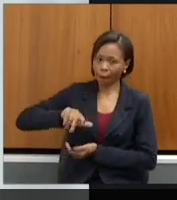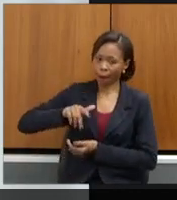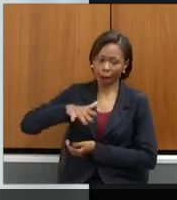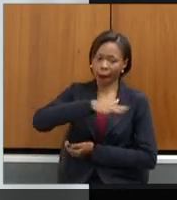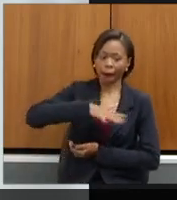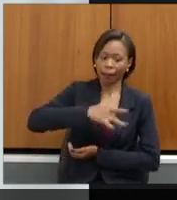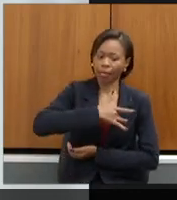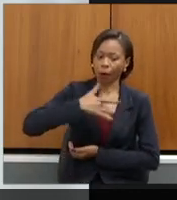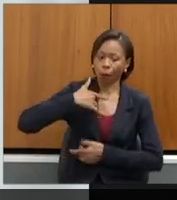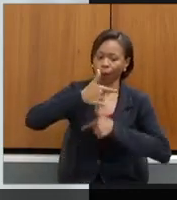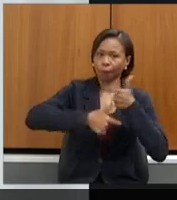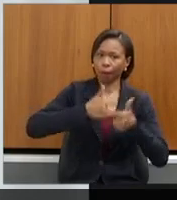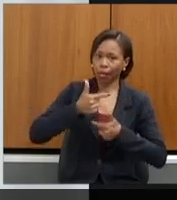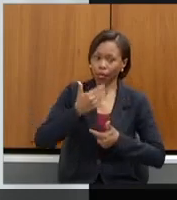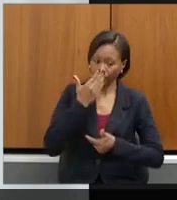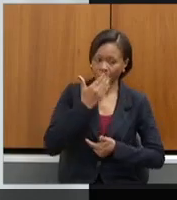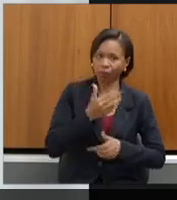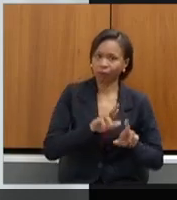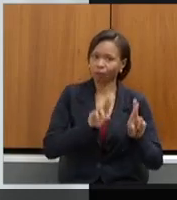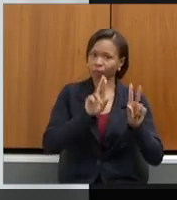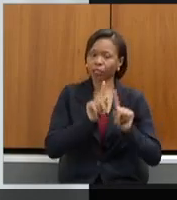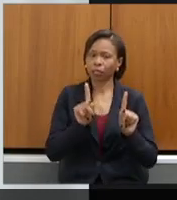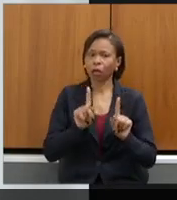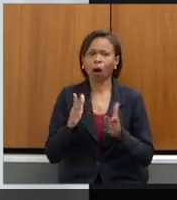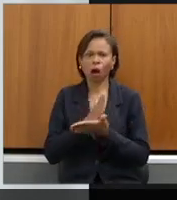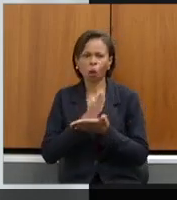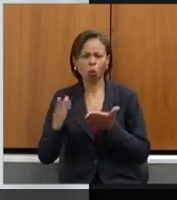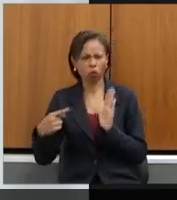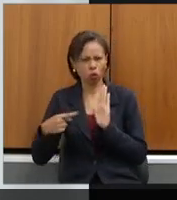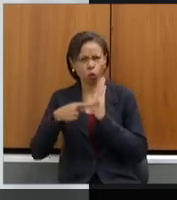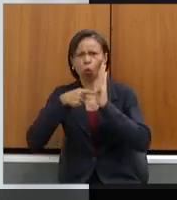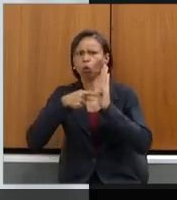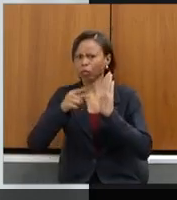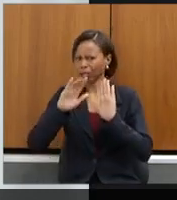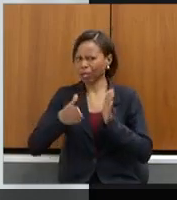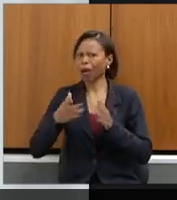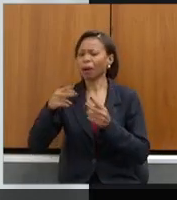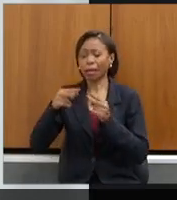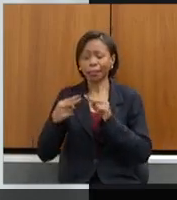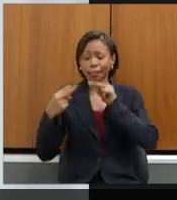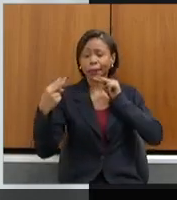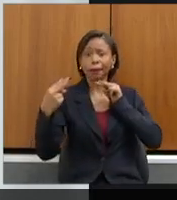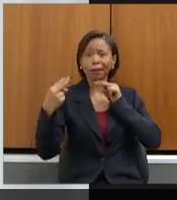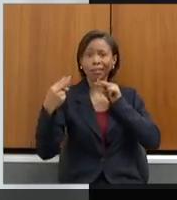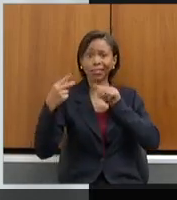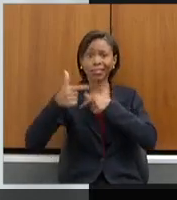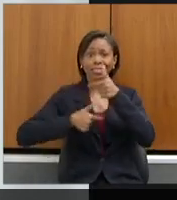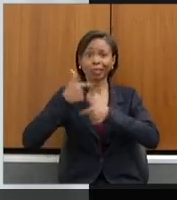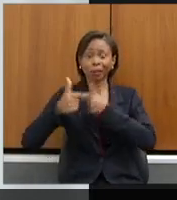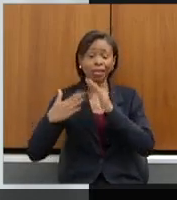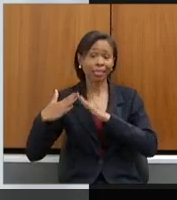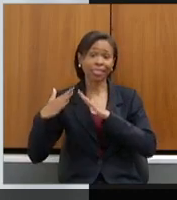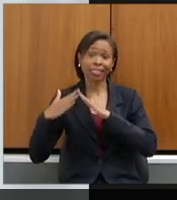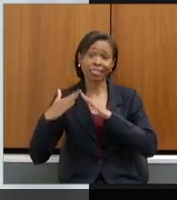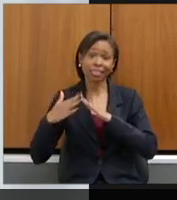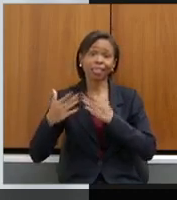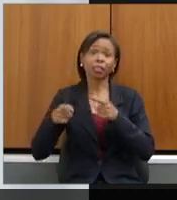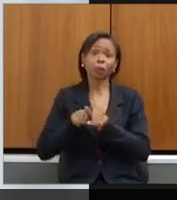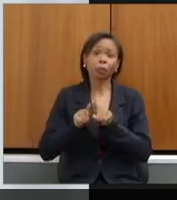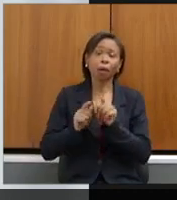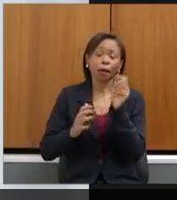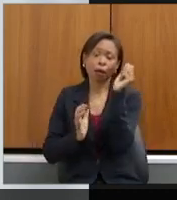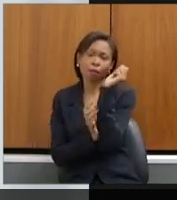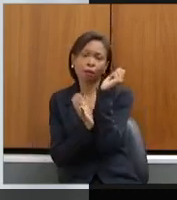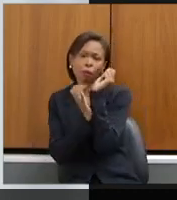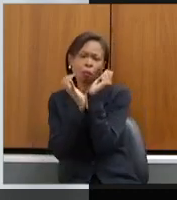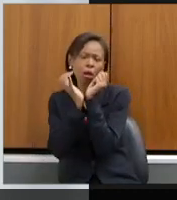para passam então alguns inclusive Segunda Guerra nossa fé de maneira remota e aqueles que tratam somente nos pontos da burocracia nos eu